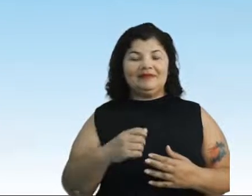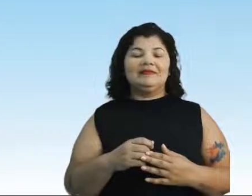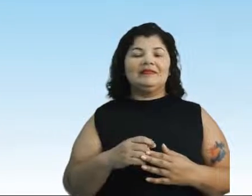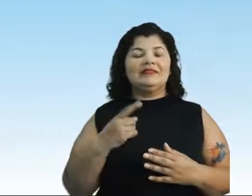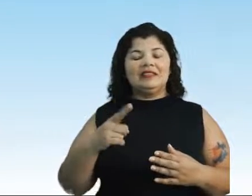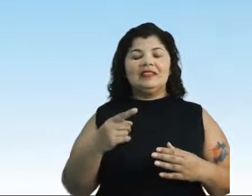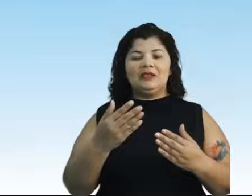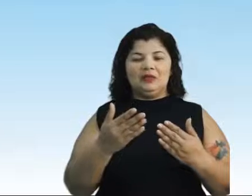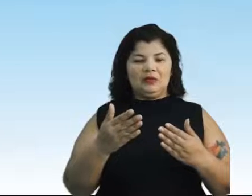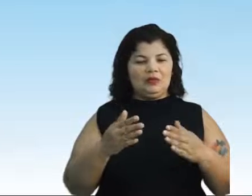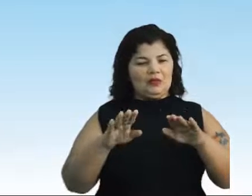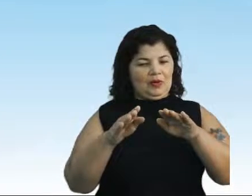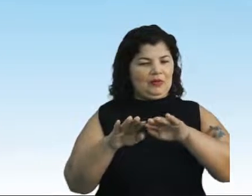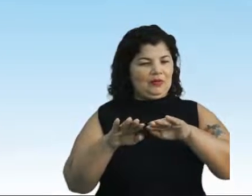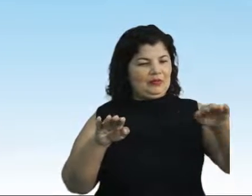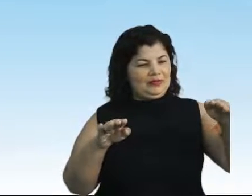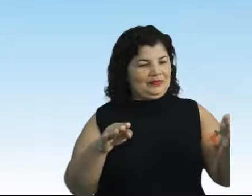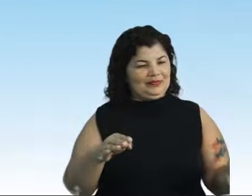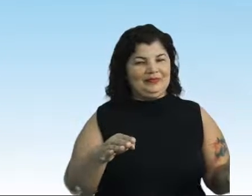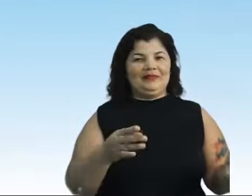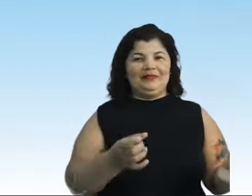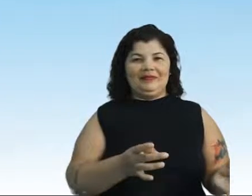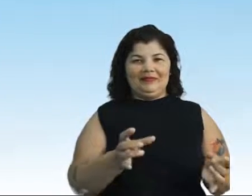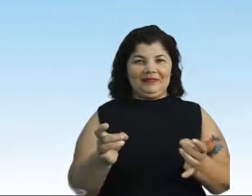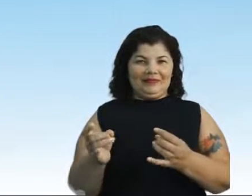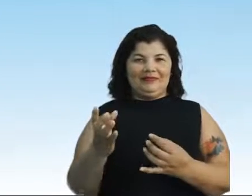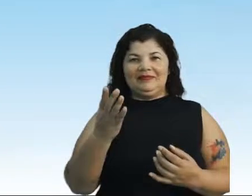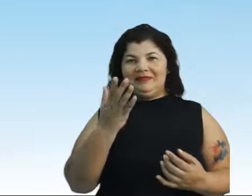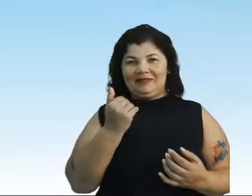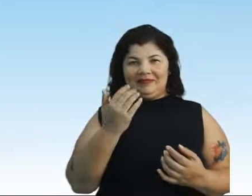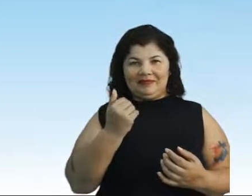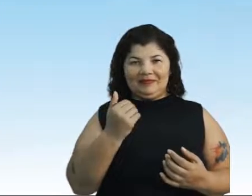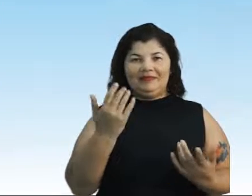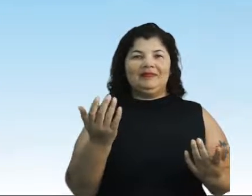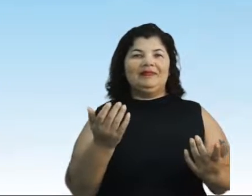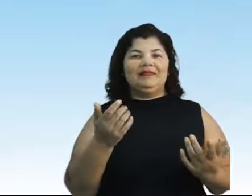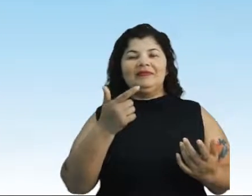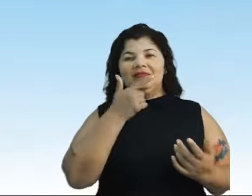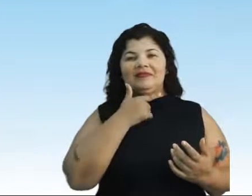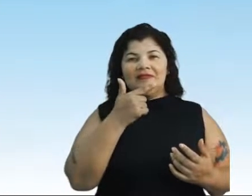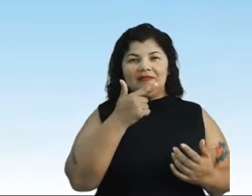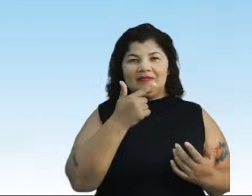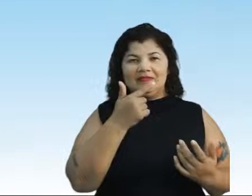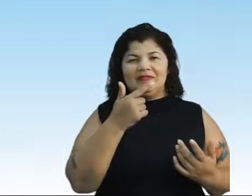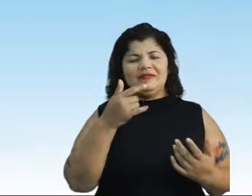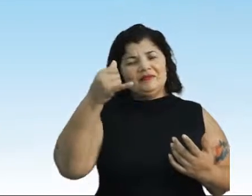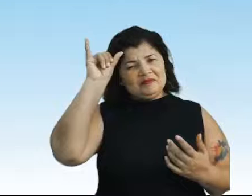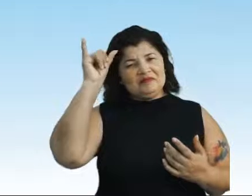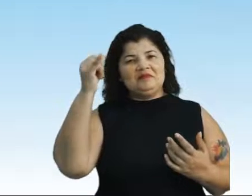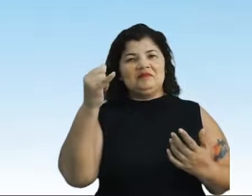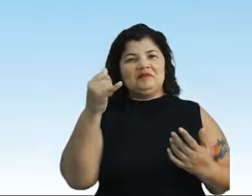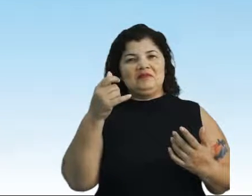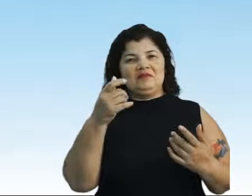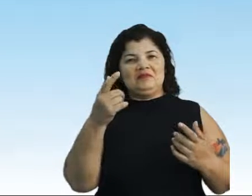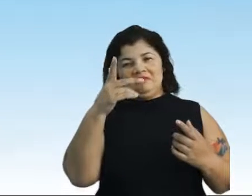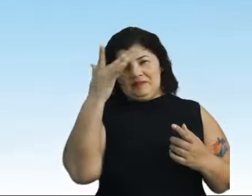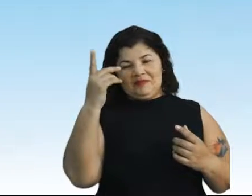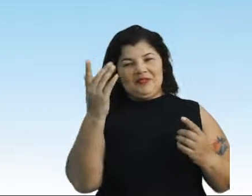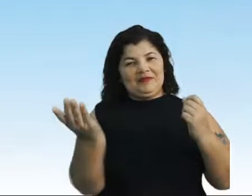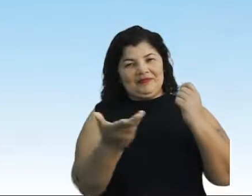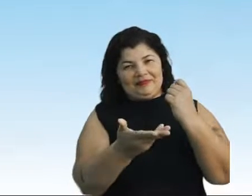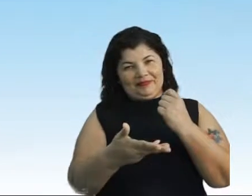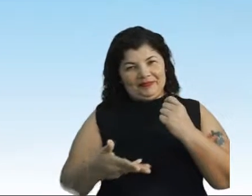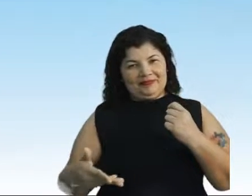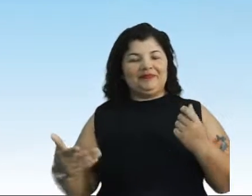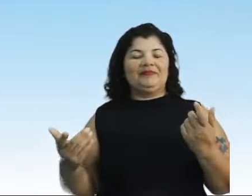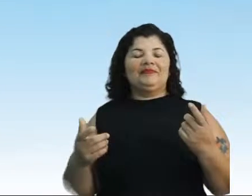vagões vendiam alimentos perecíveis para vaqueiros, madeireiros que atuavam aí nessa parte